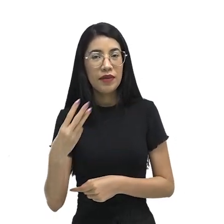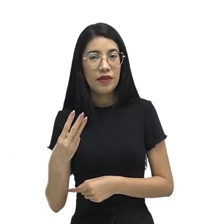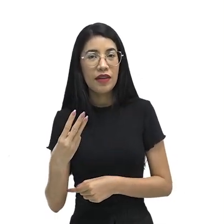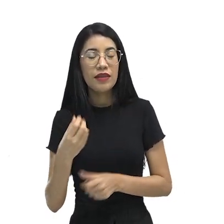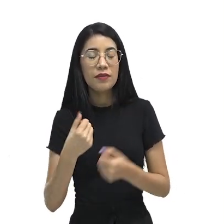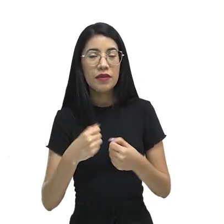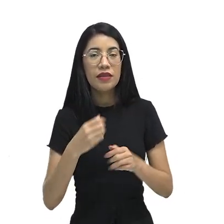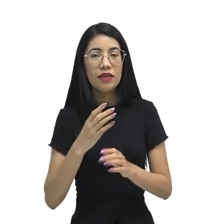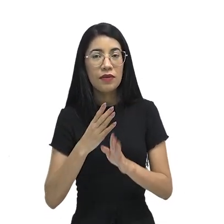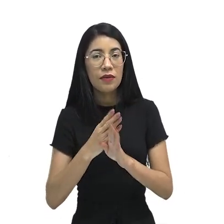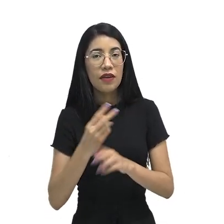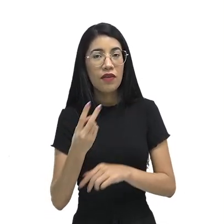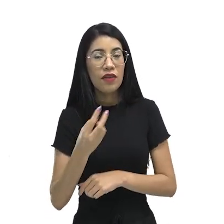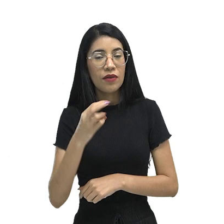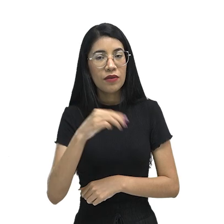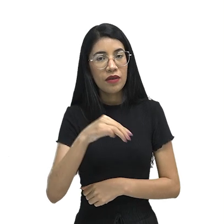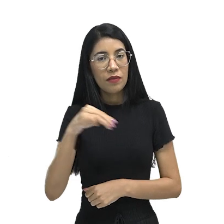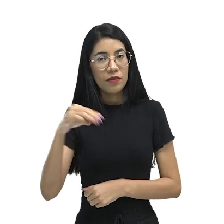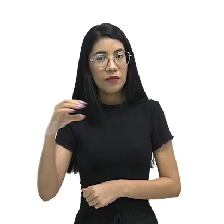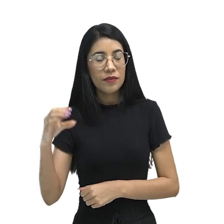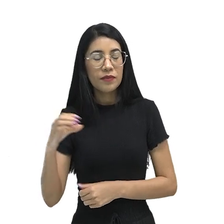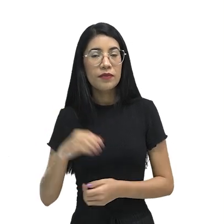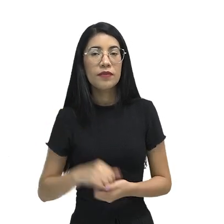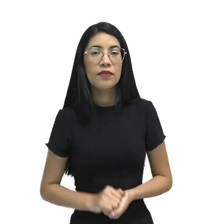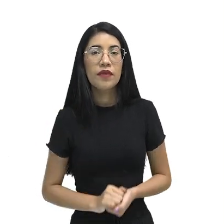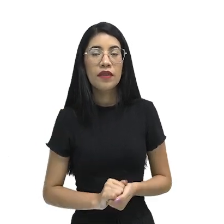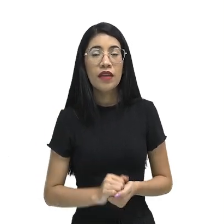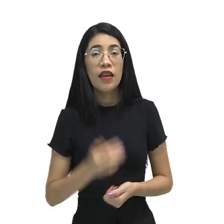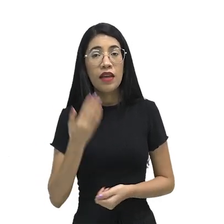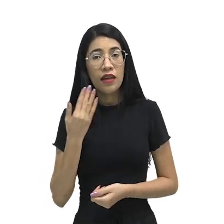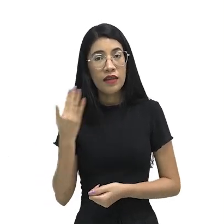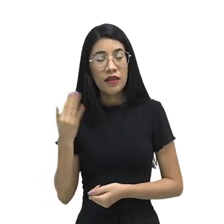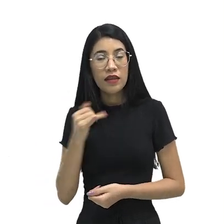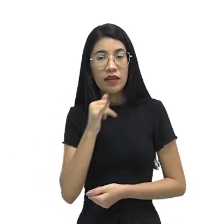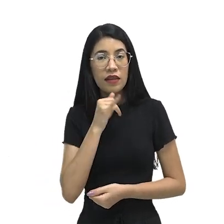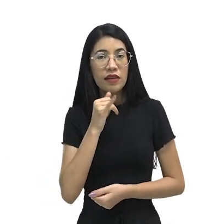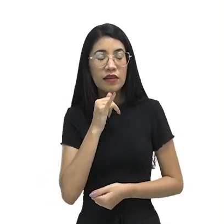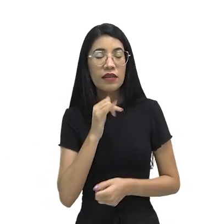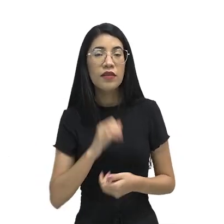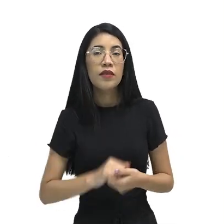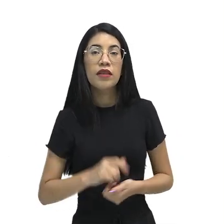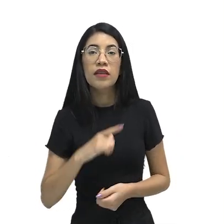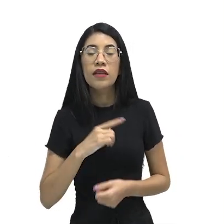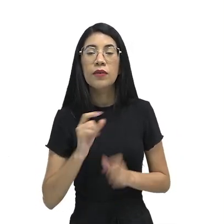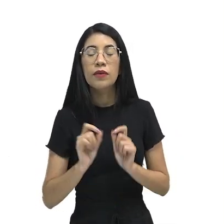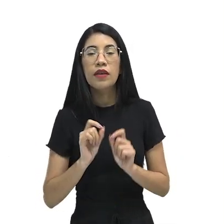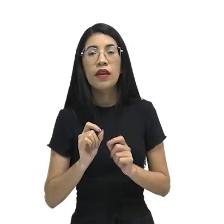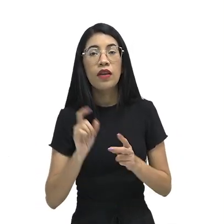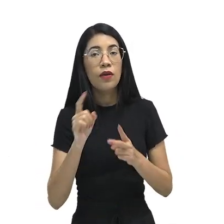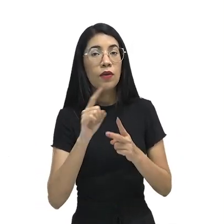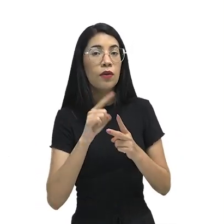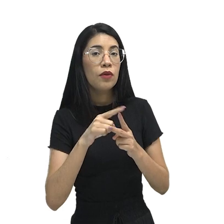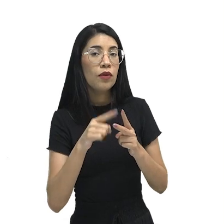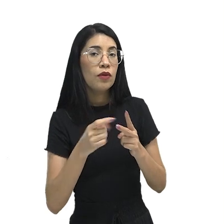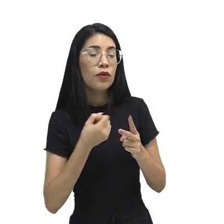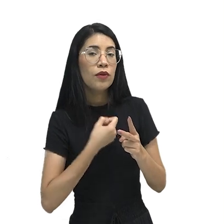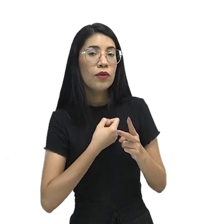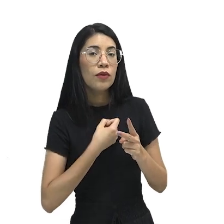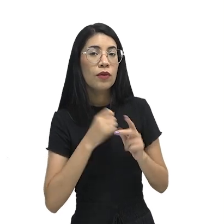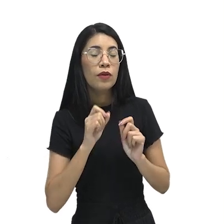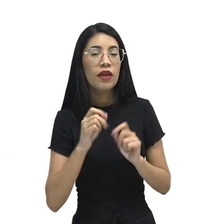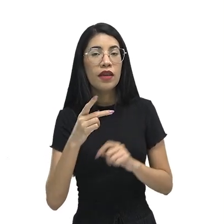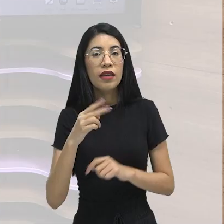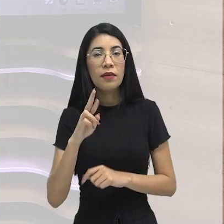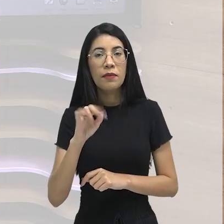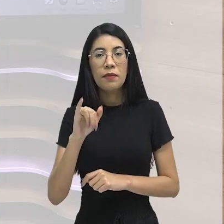3. Aqui neste caso específico, pessoal, nós temos aí dois números que são chamados de